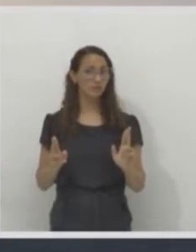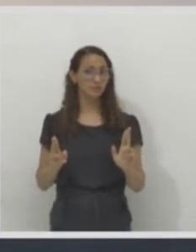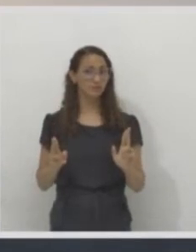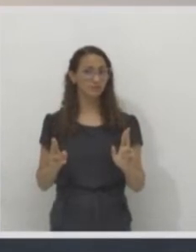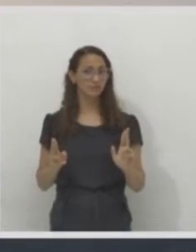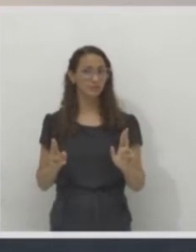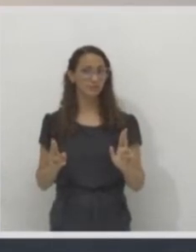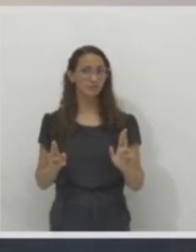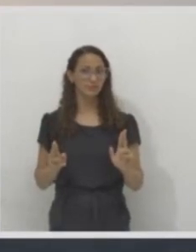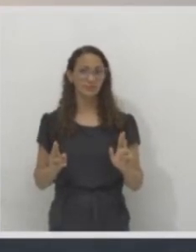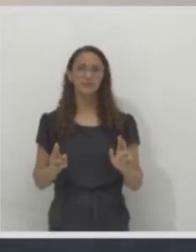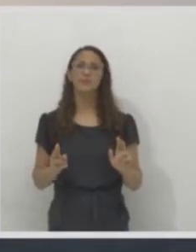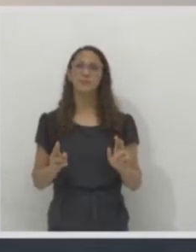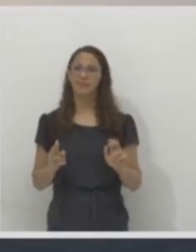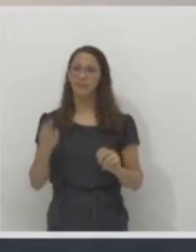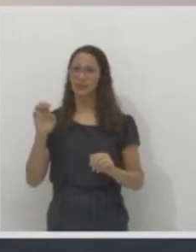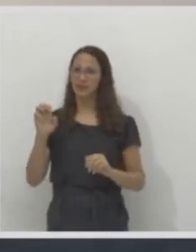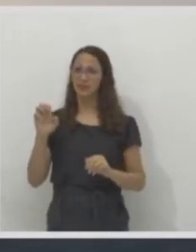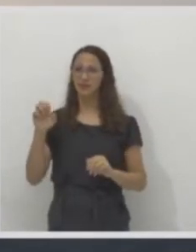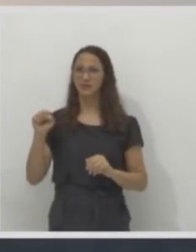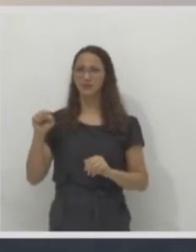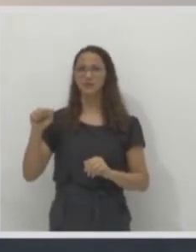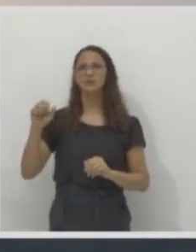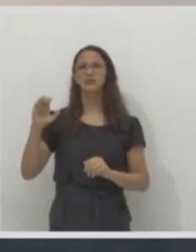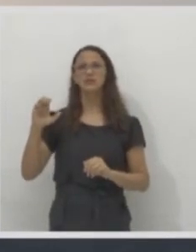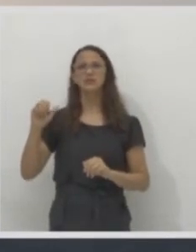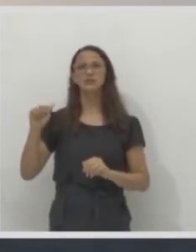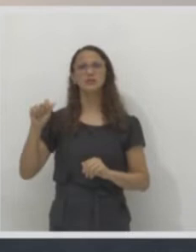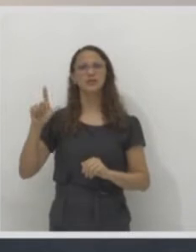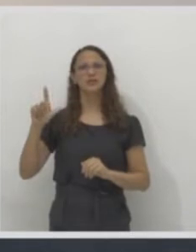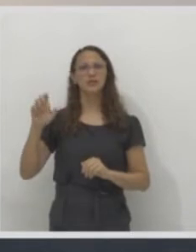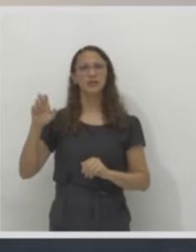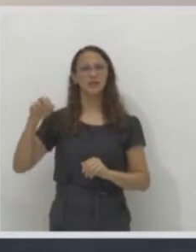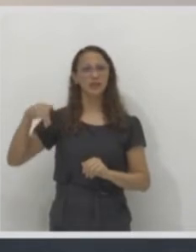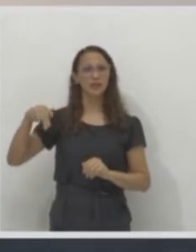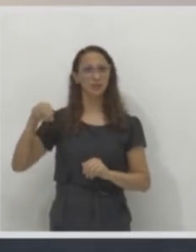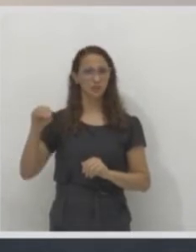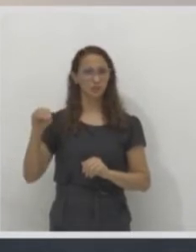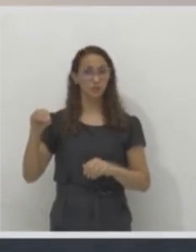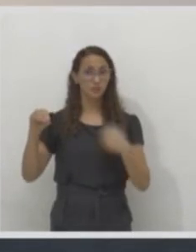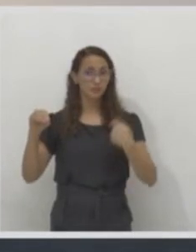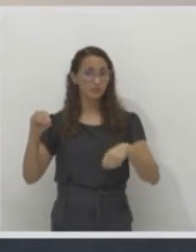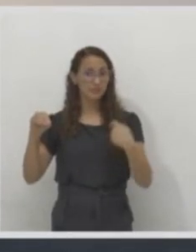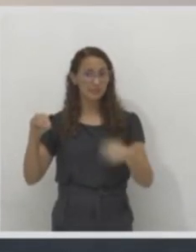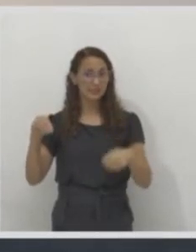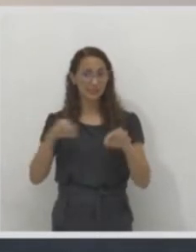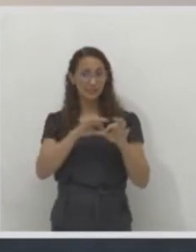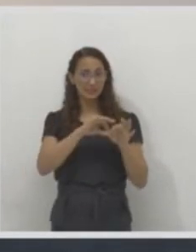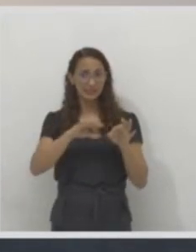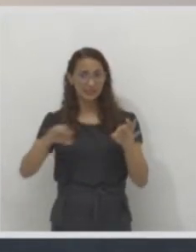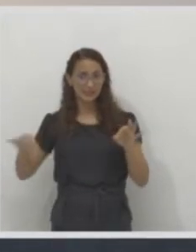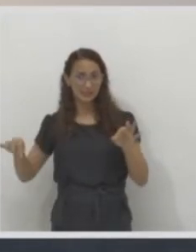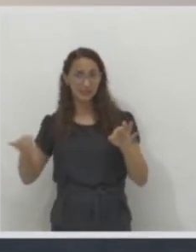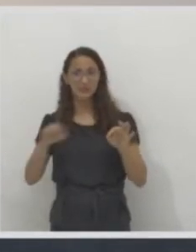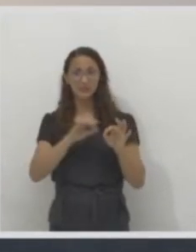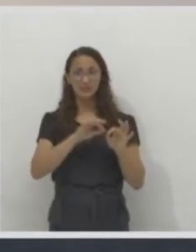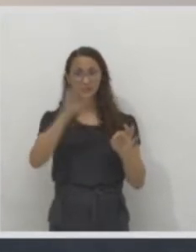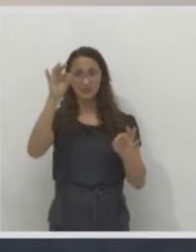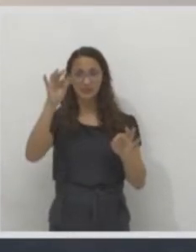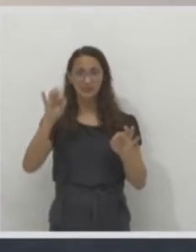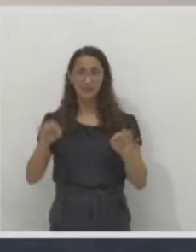ter um triângulo escaleno, eu preciso ter 3 segmentos de retas com